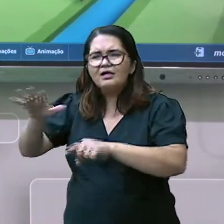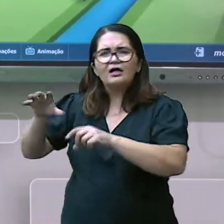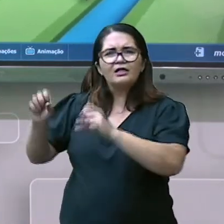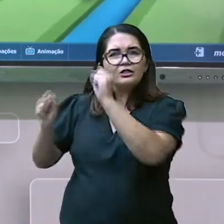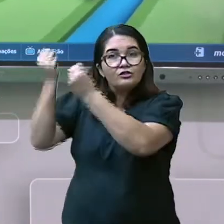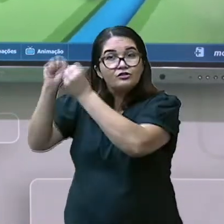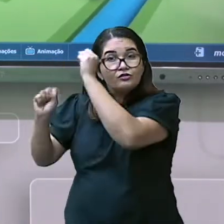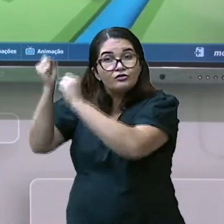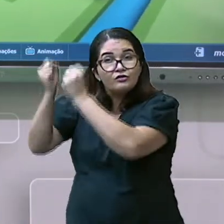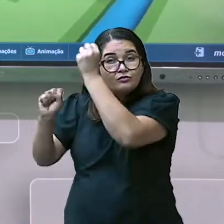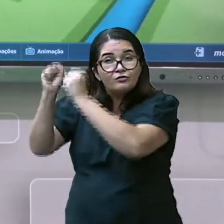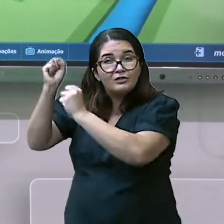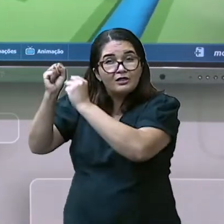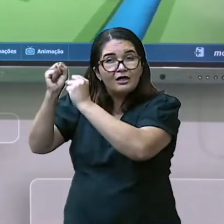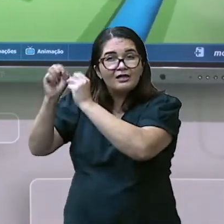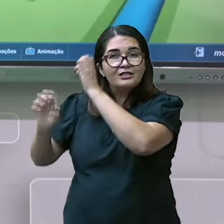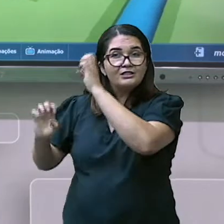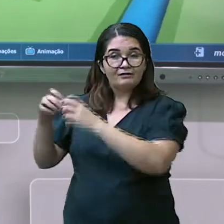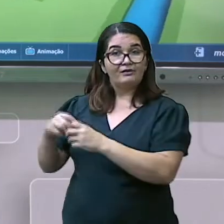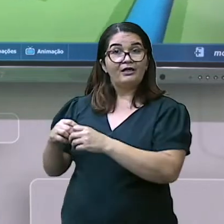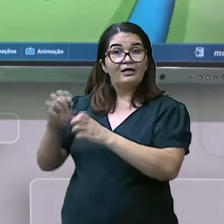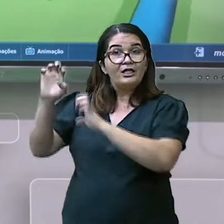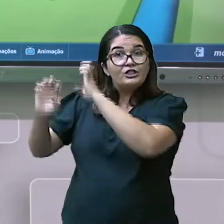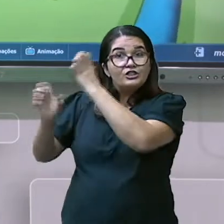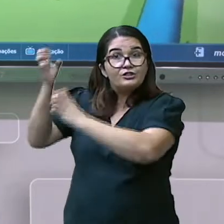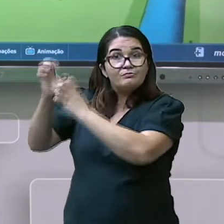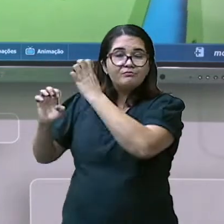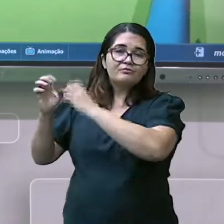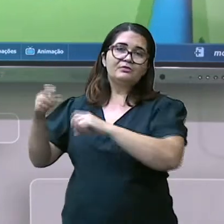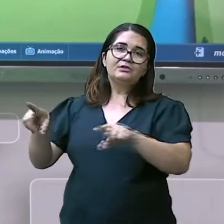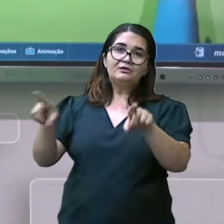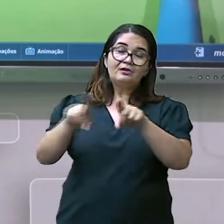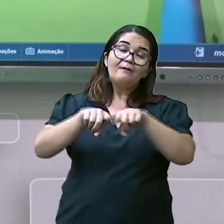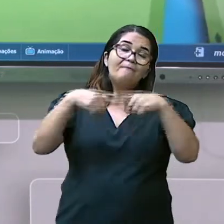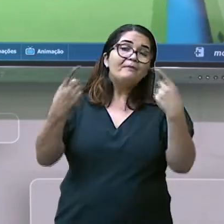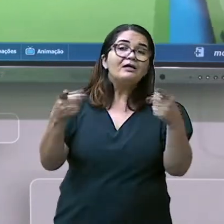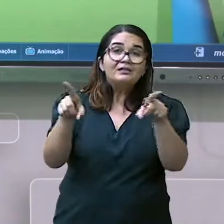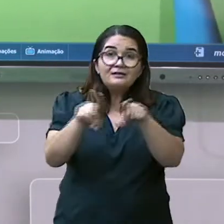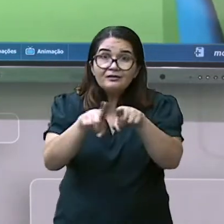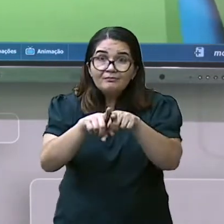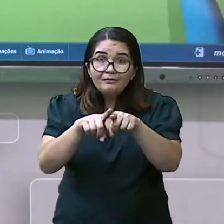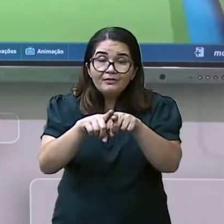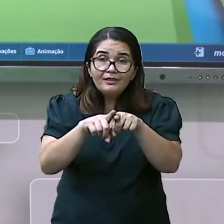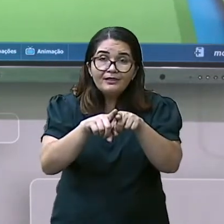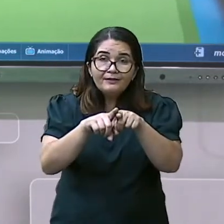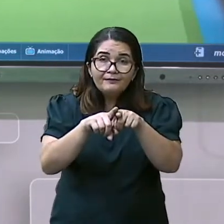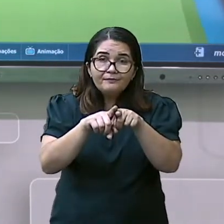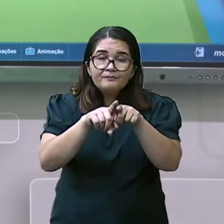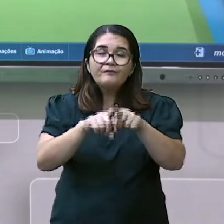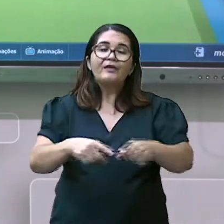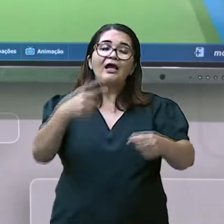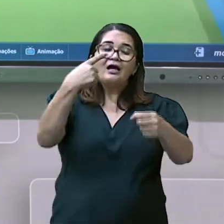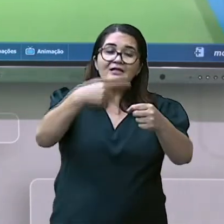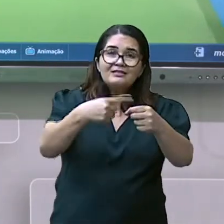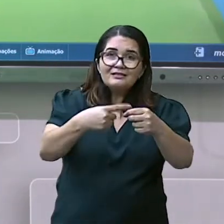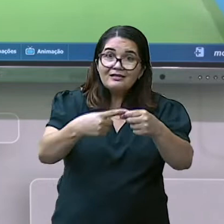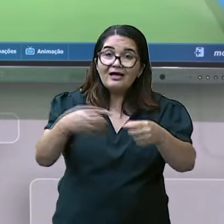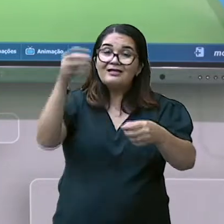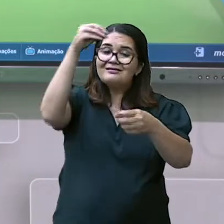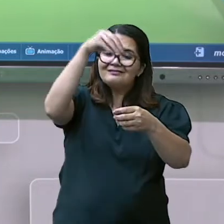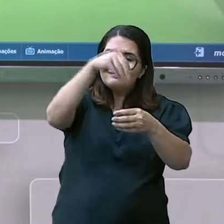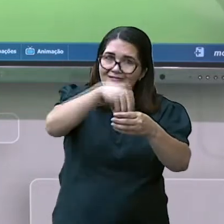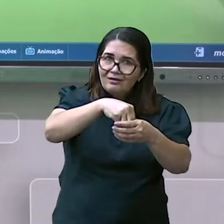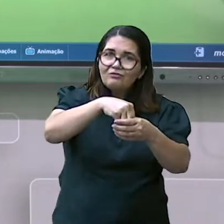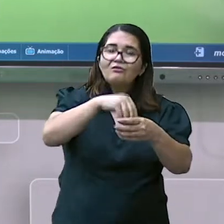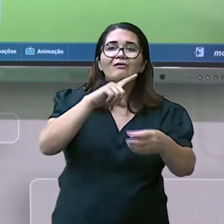ela também tem o quê? Os seus problemas. E graves problemas.